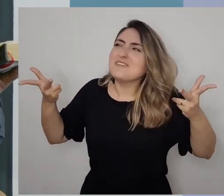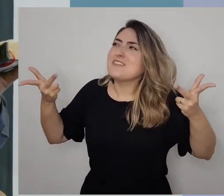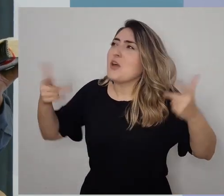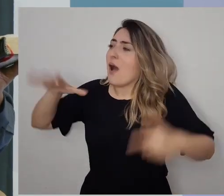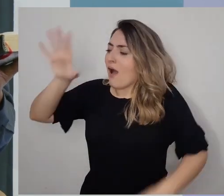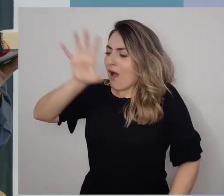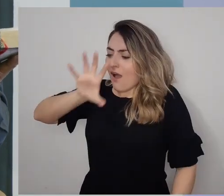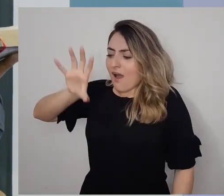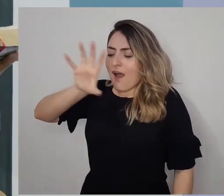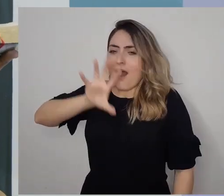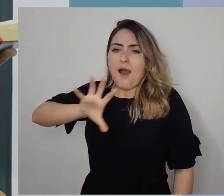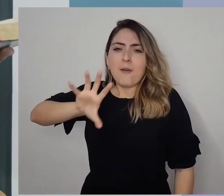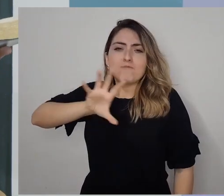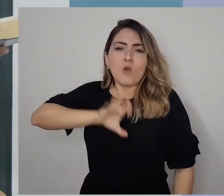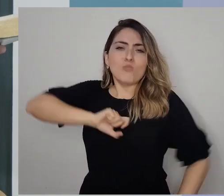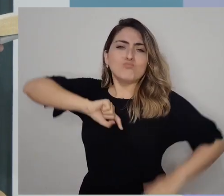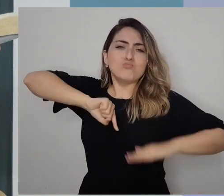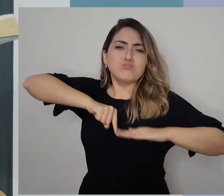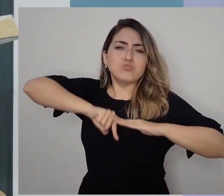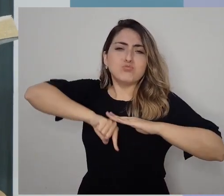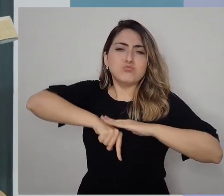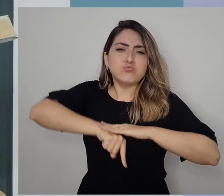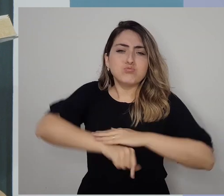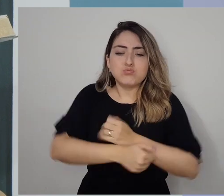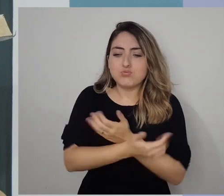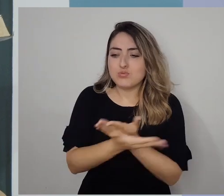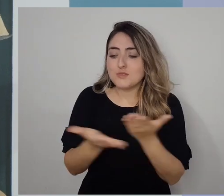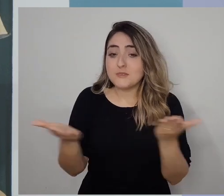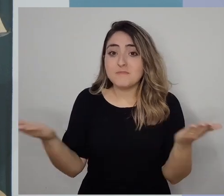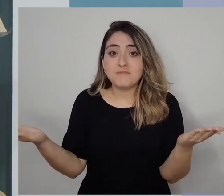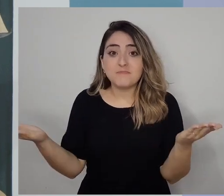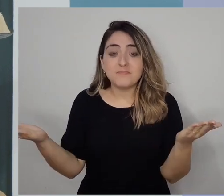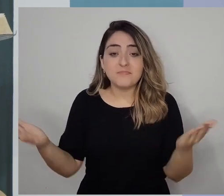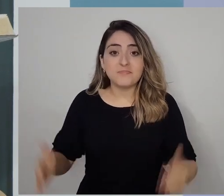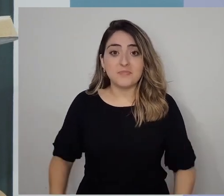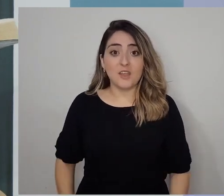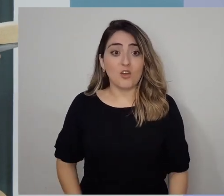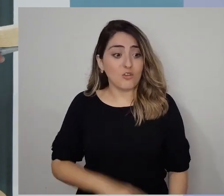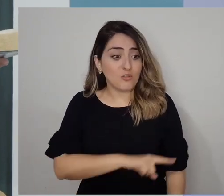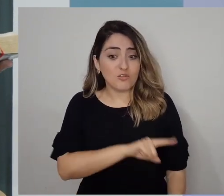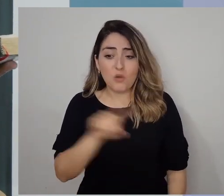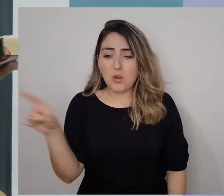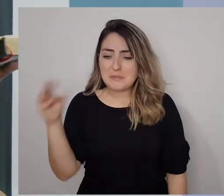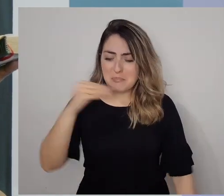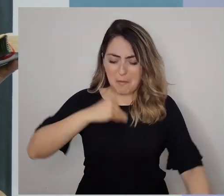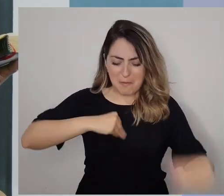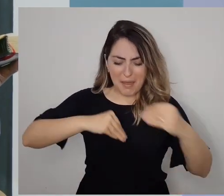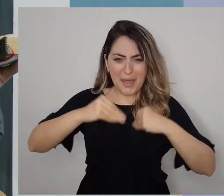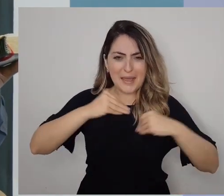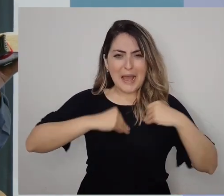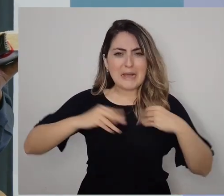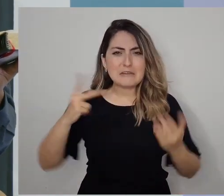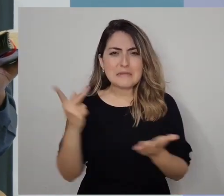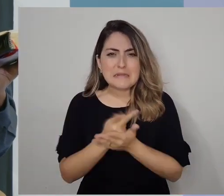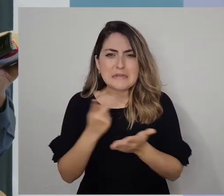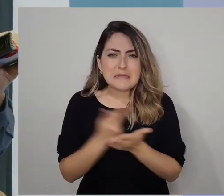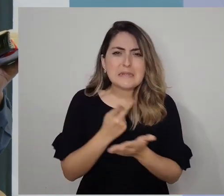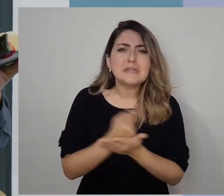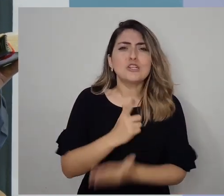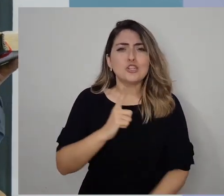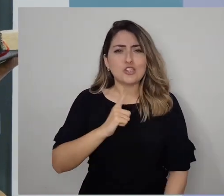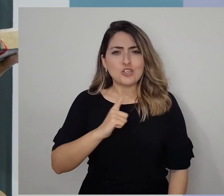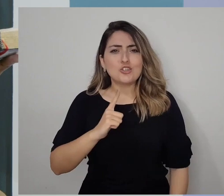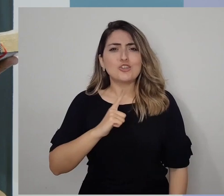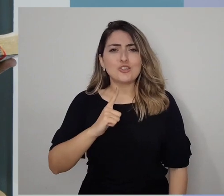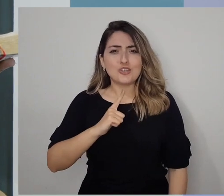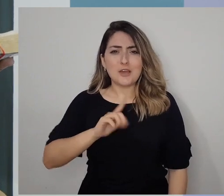grande amor com que nos amou, e estando nós mortos em nossas transgressões, nos deu vida juntamente com Cristo.